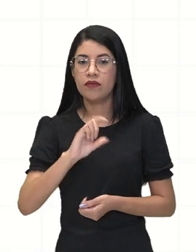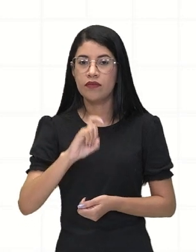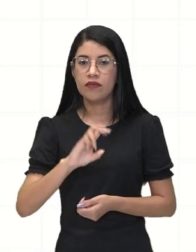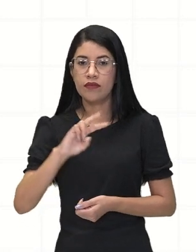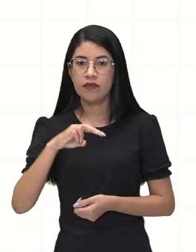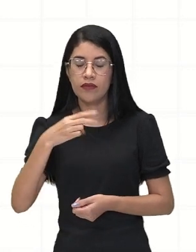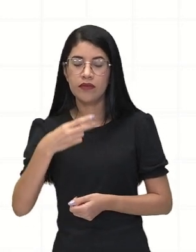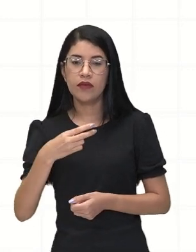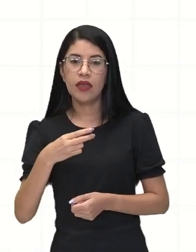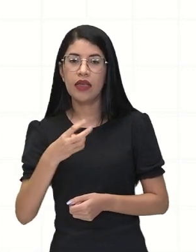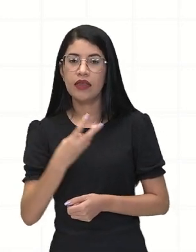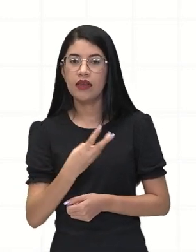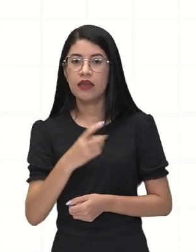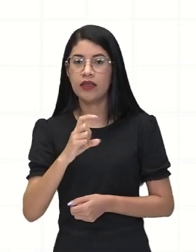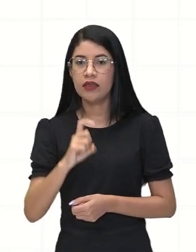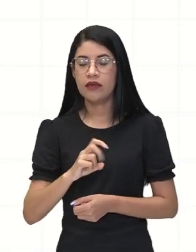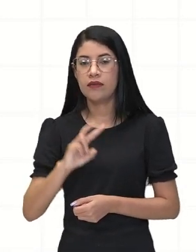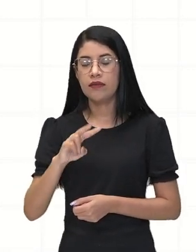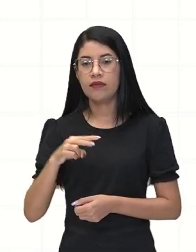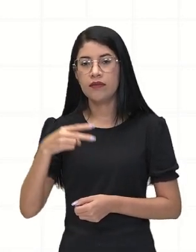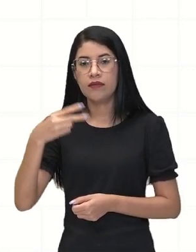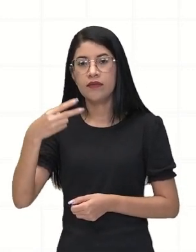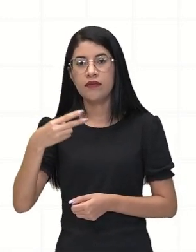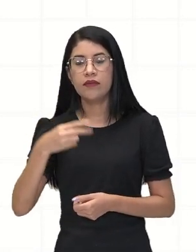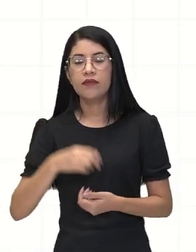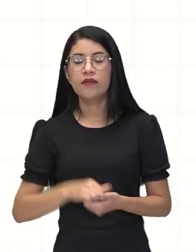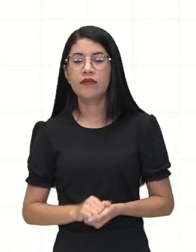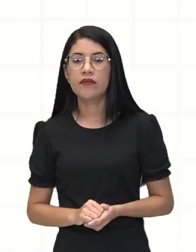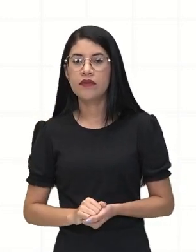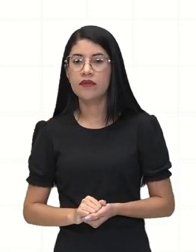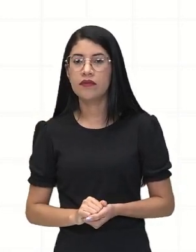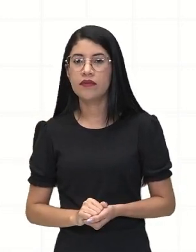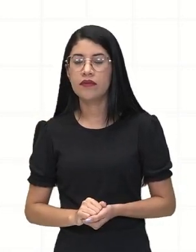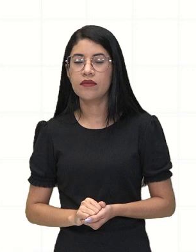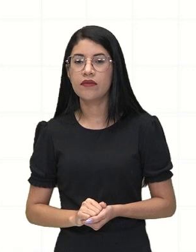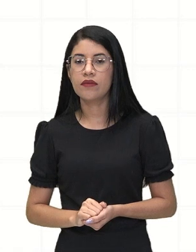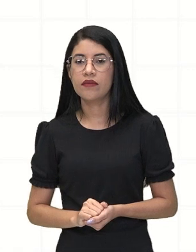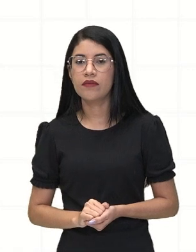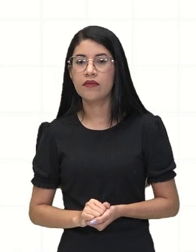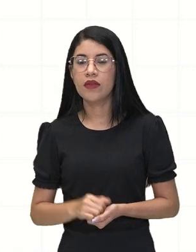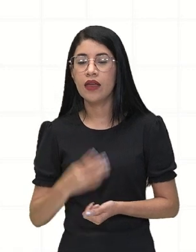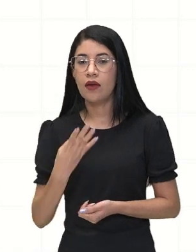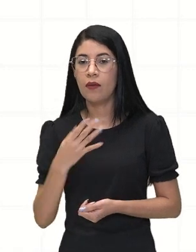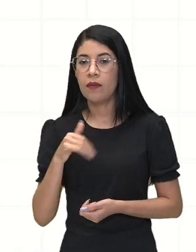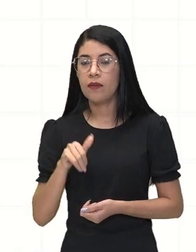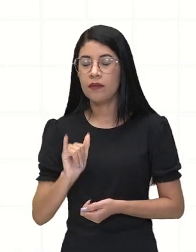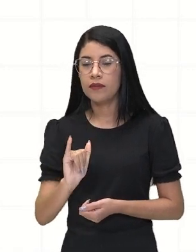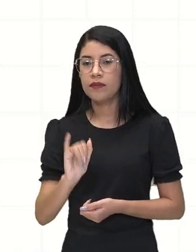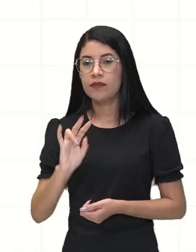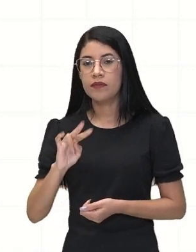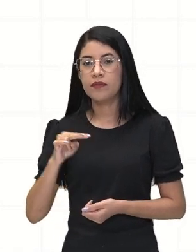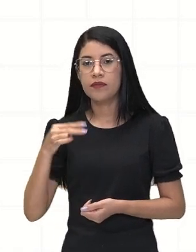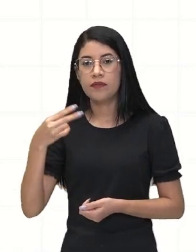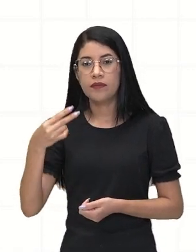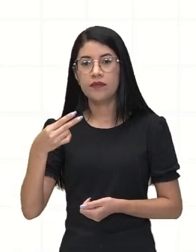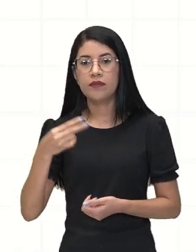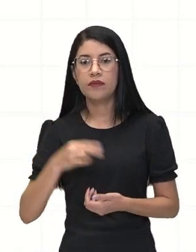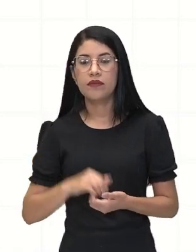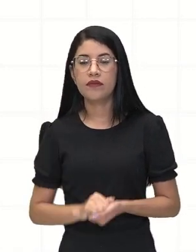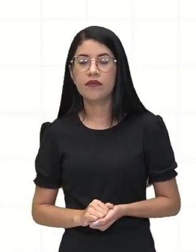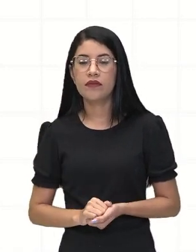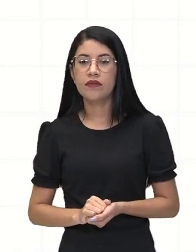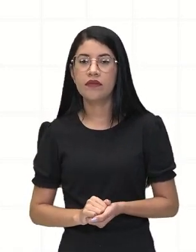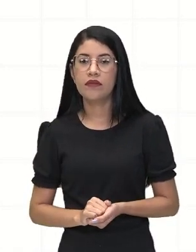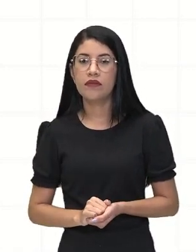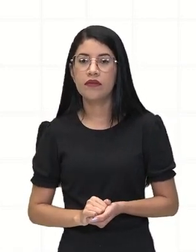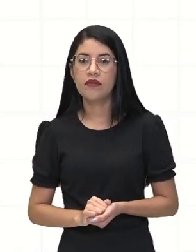9 ao quadrado é 3 vezes x ao quadrado. Aqui, ó, 4y ao quadrado, né,